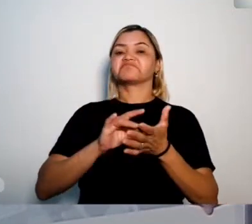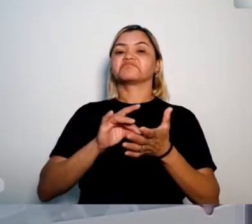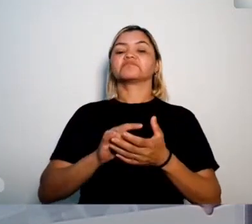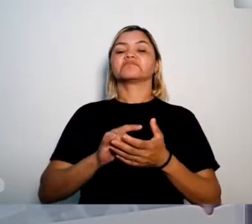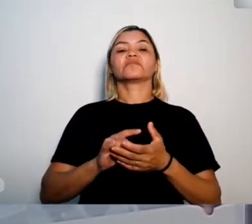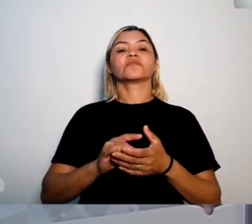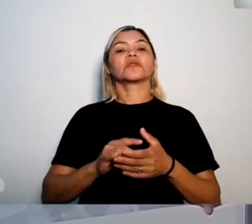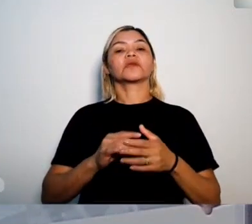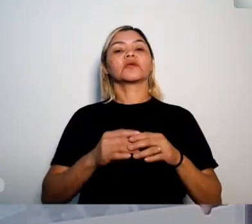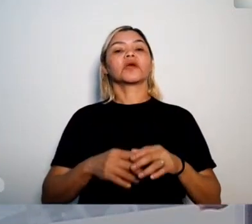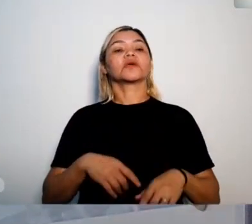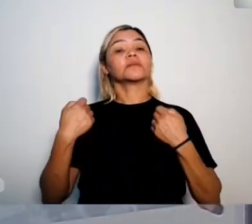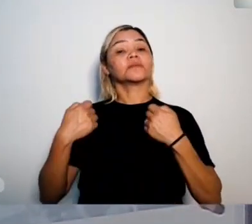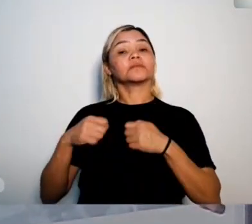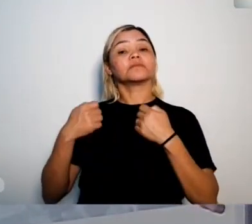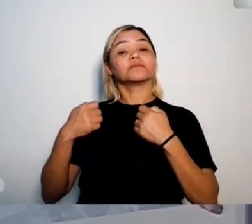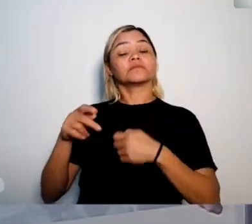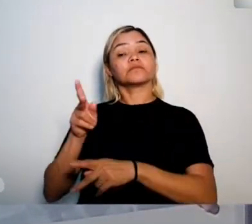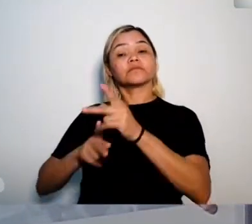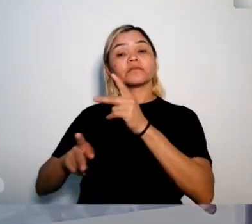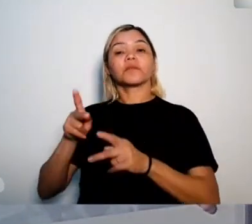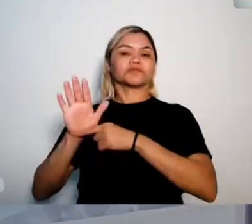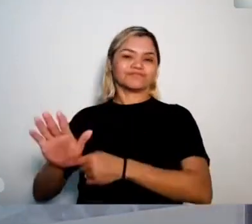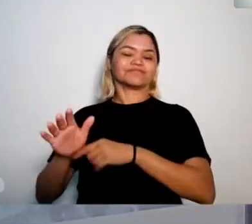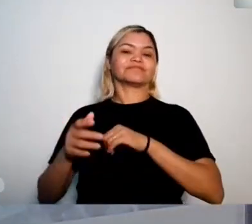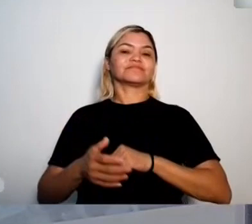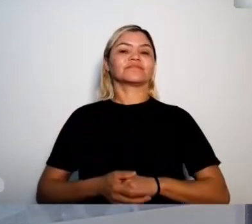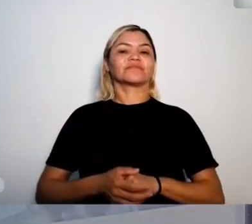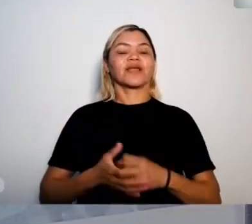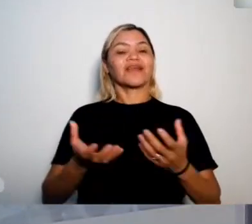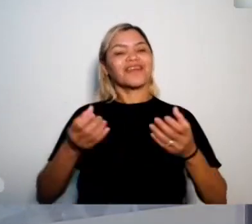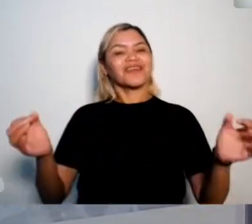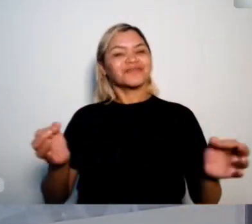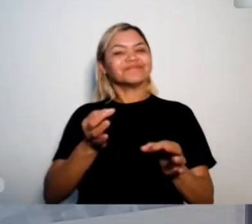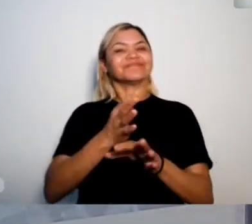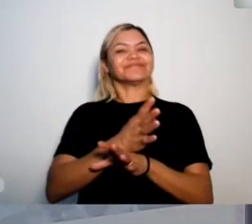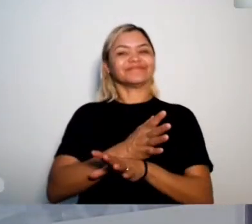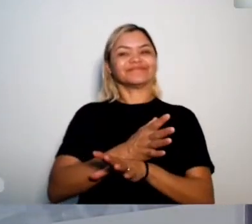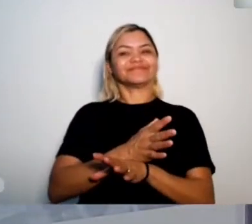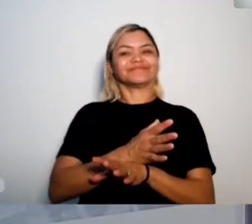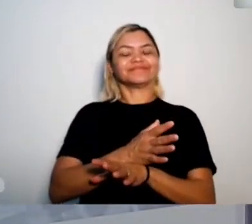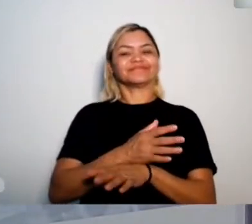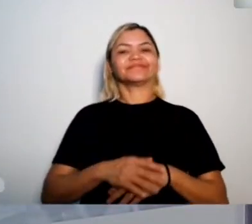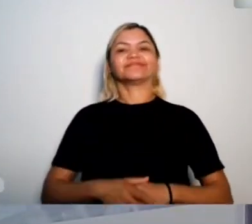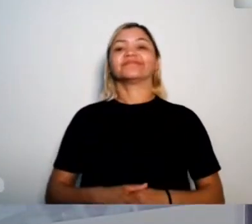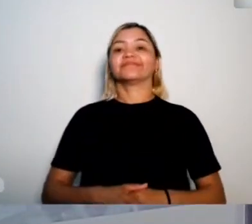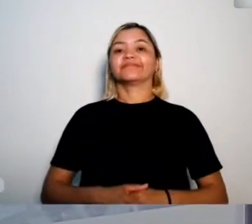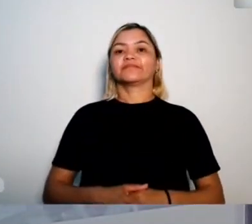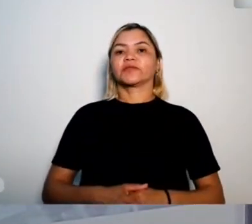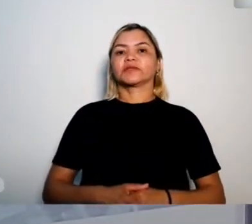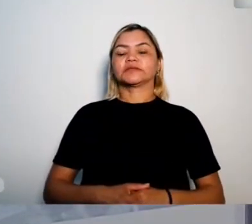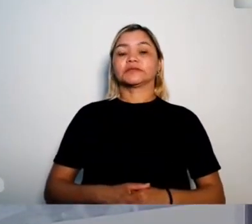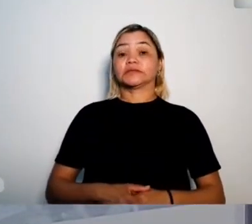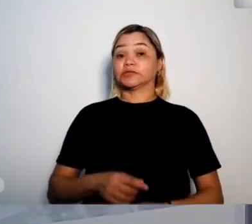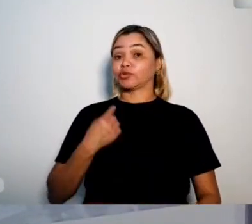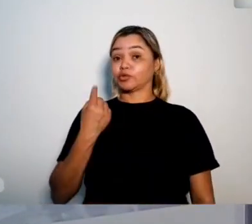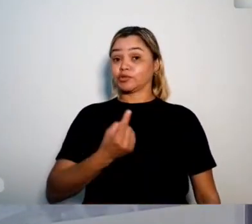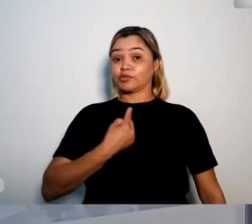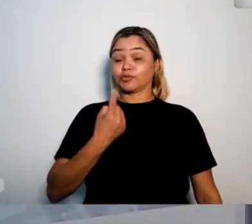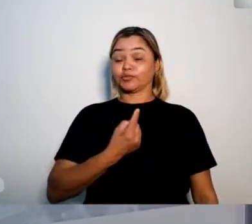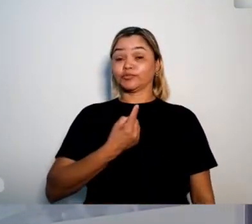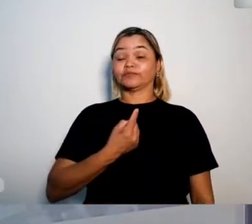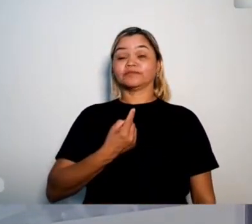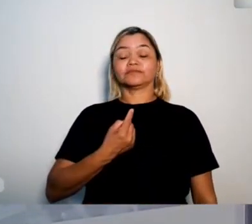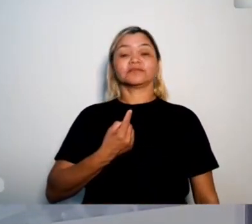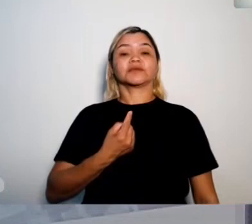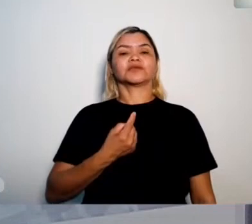população. Quero encerrar minhas palavras dizendo que não seria ninguém no atendimento